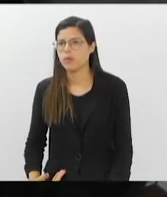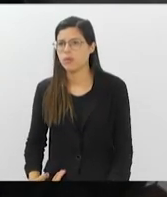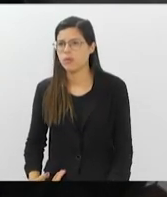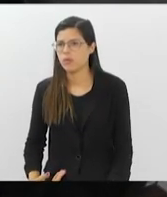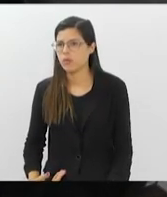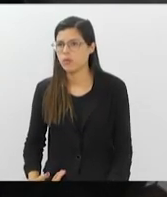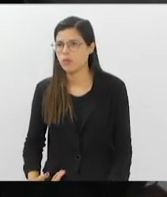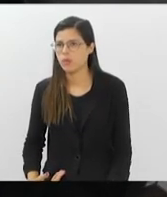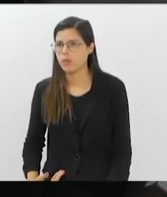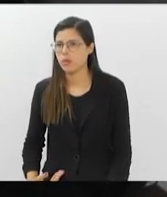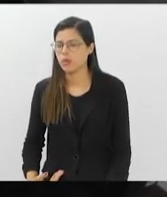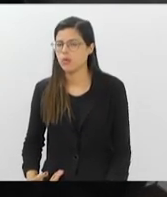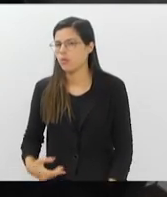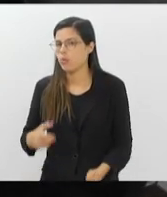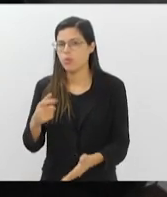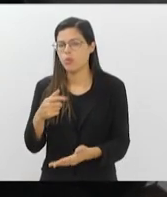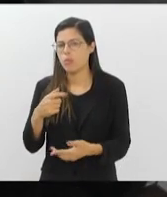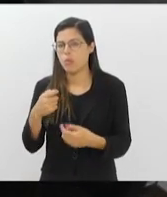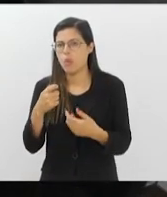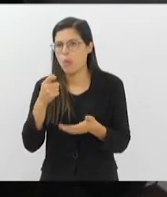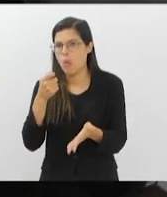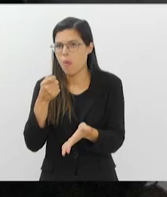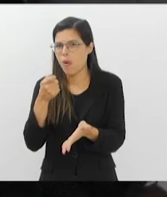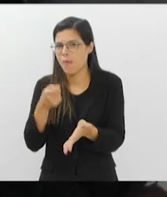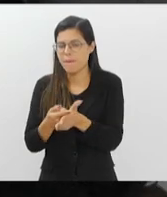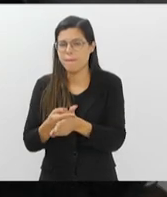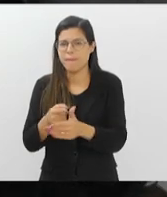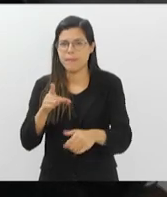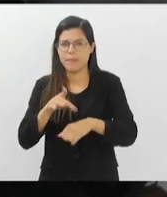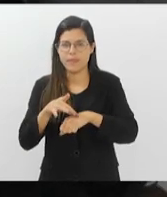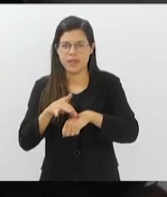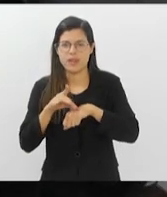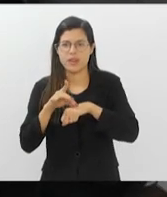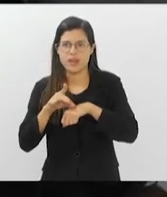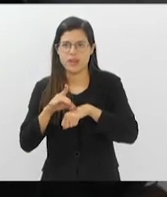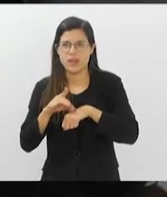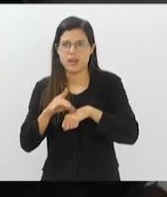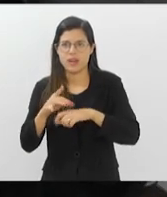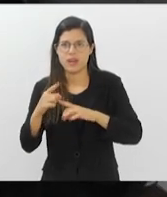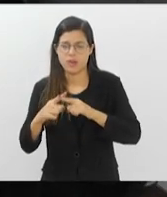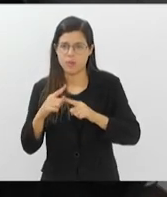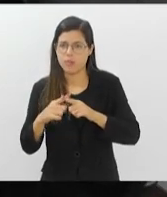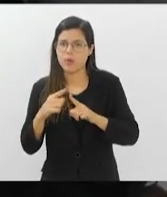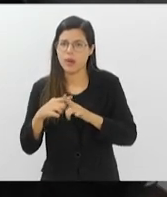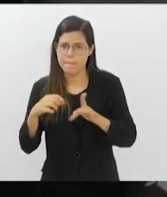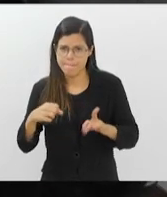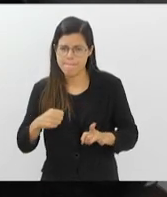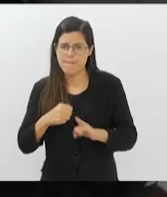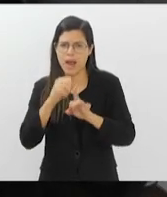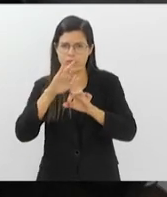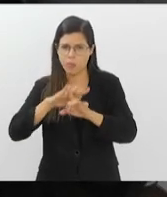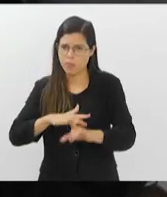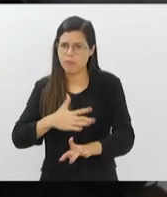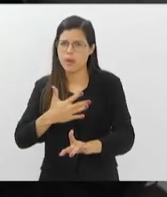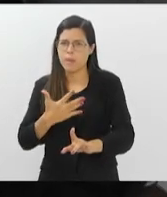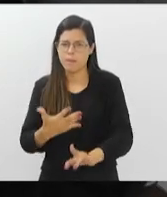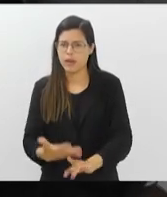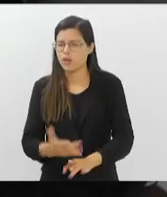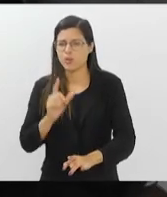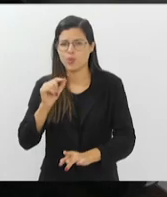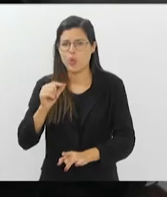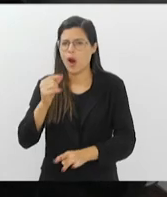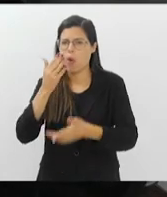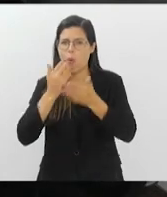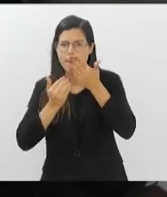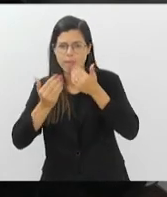não se compre carne vermelha, porque nada mais afeta hoje o meio ambiente que os grandes rebanhos de gado, por